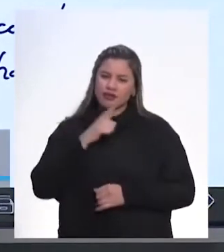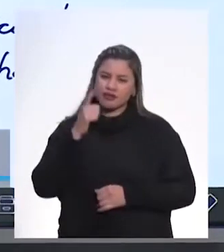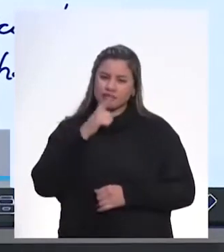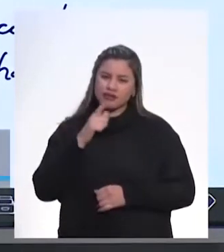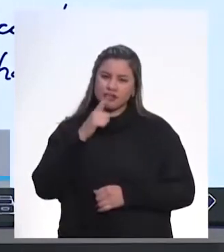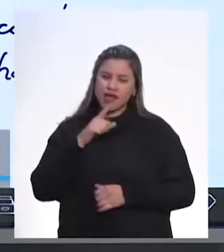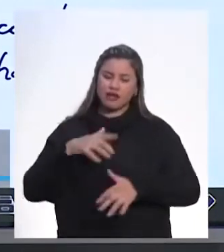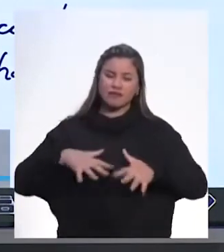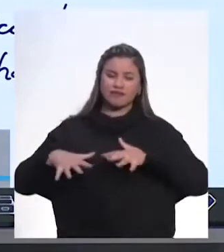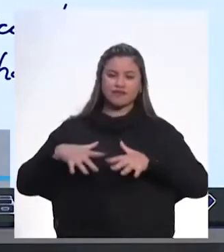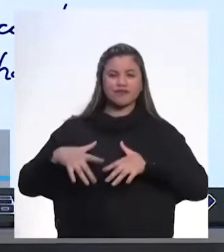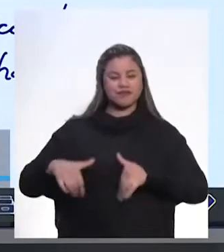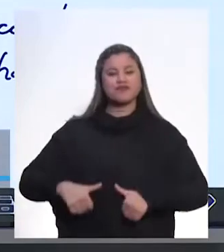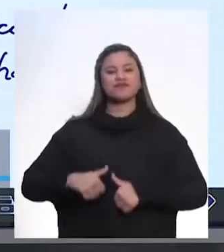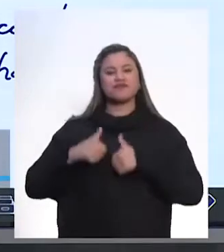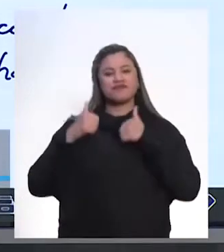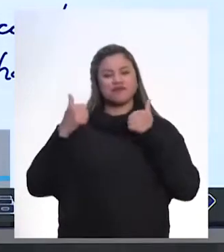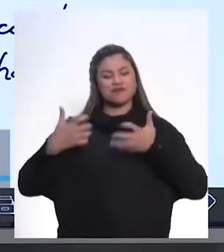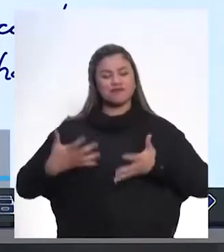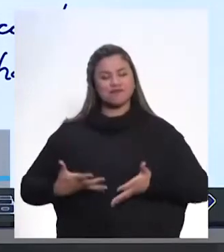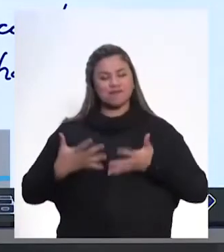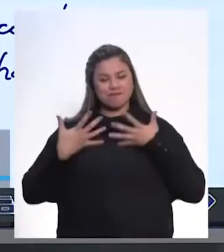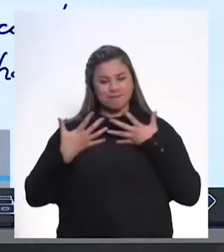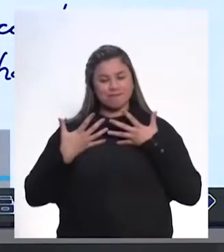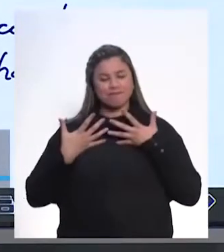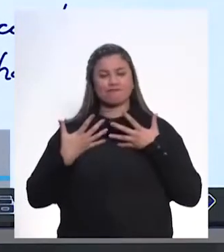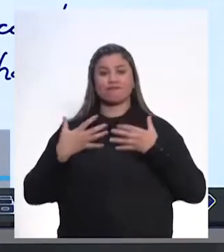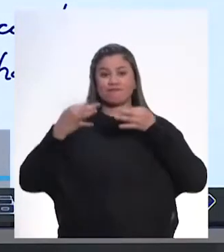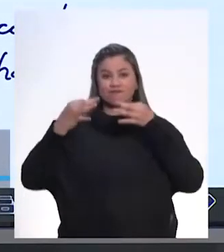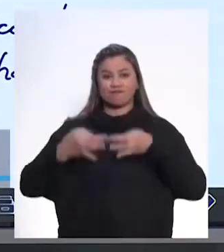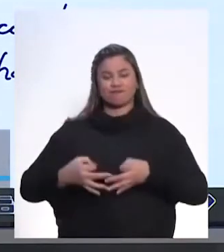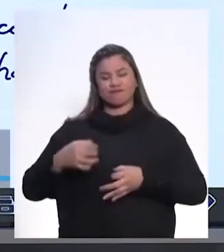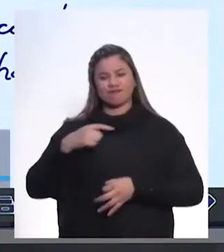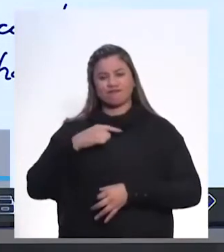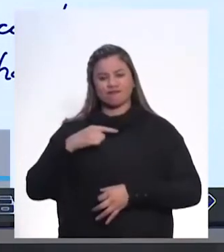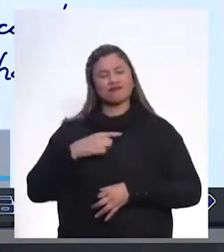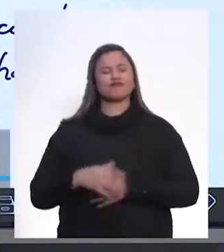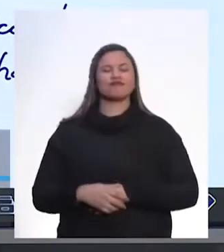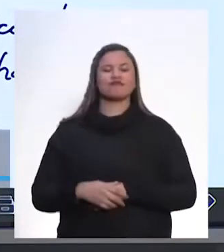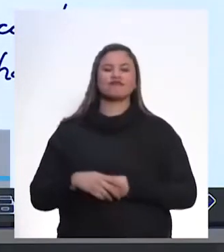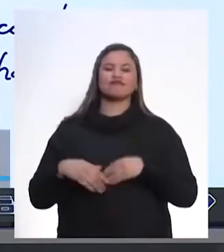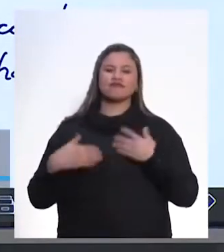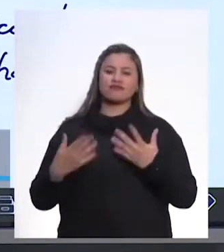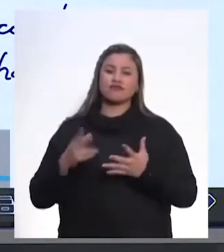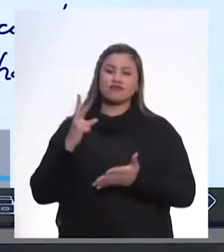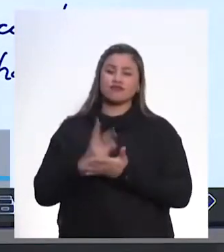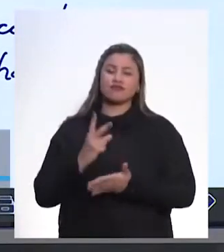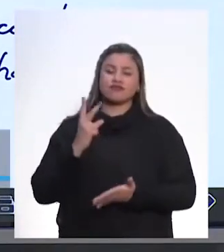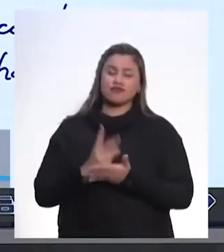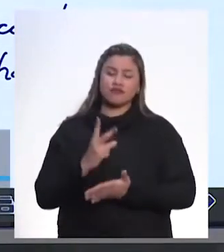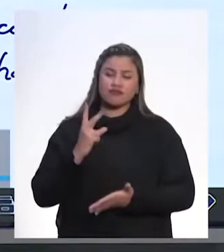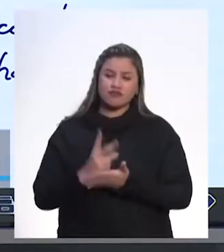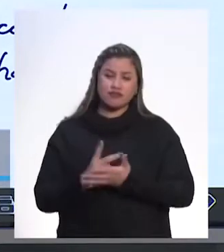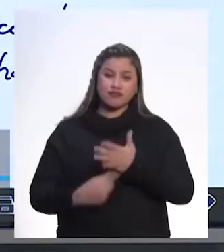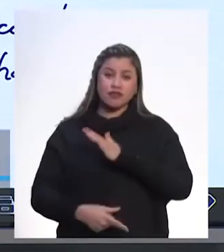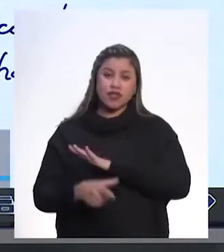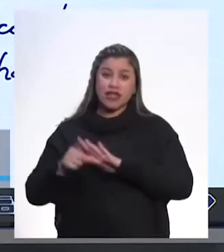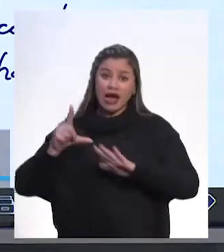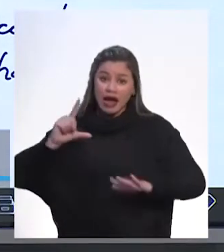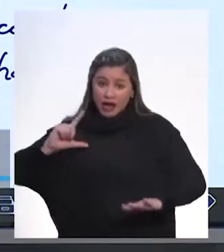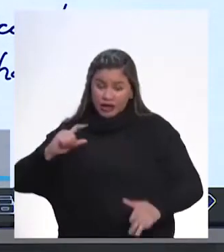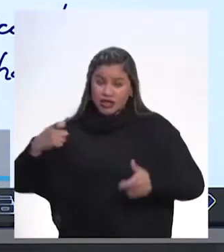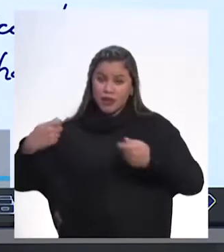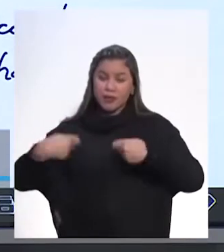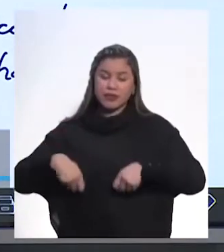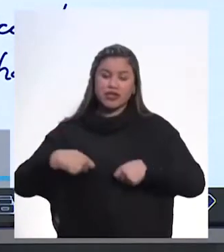limpos, com mais tônus, com mais vigor e com mais propriedade. Então, sempre, antes de fazer qualquer tipo de movimento